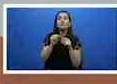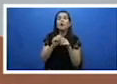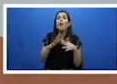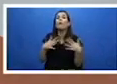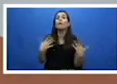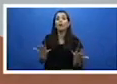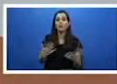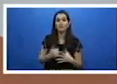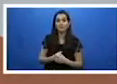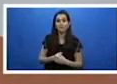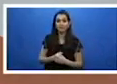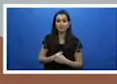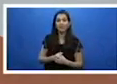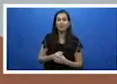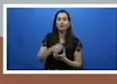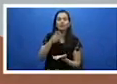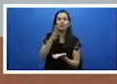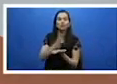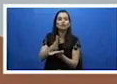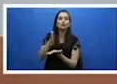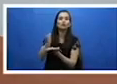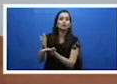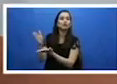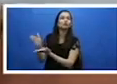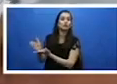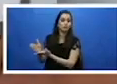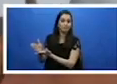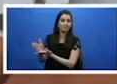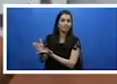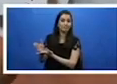divisão lá? Será que foi correta a divisão?